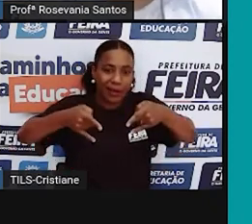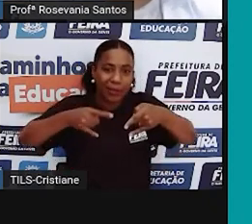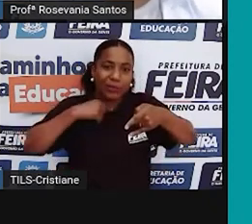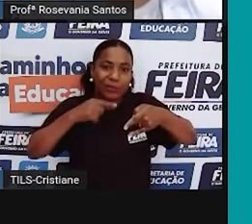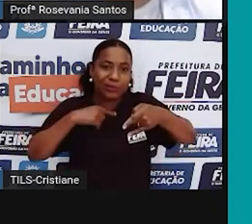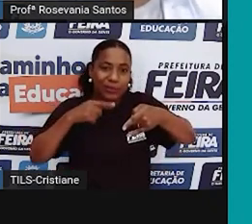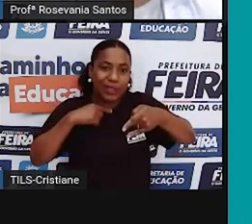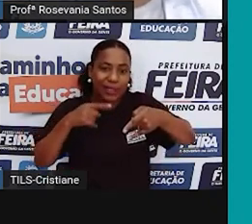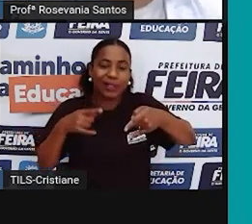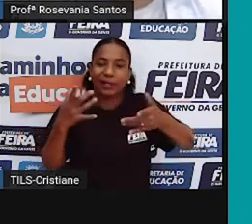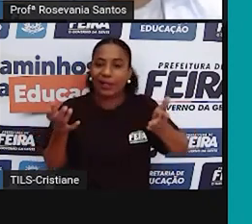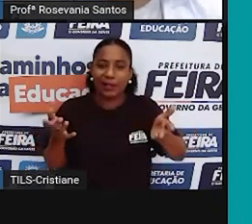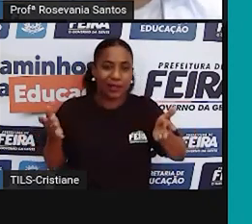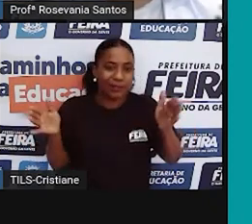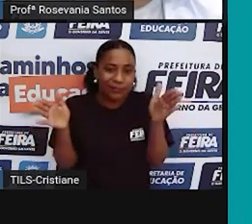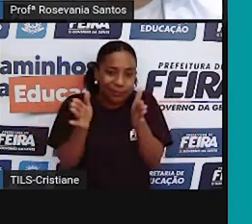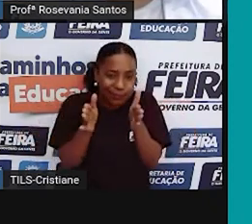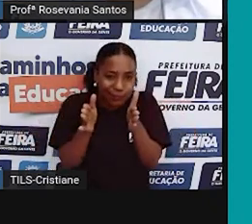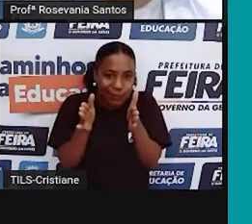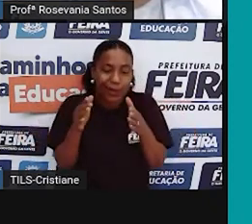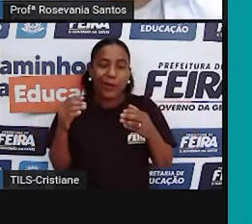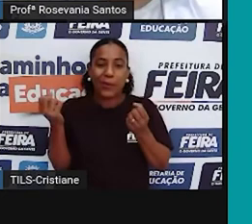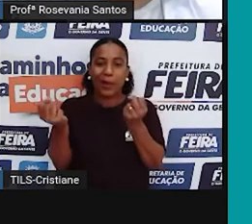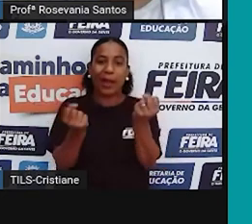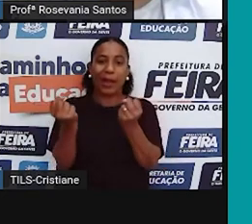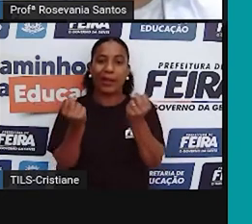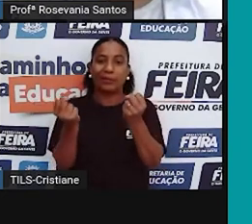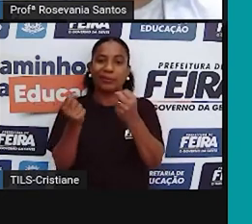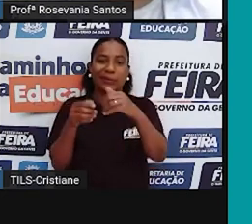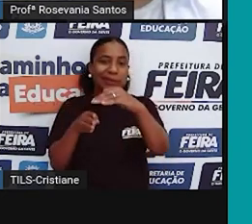cabe carro nenhum. Então, eu preciso ter